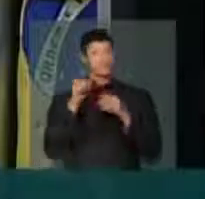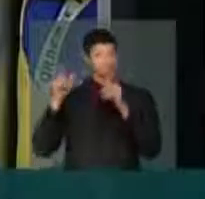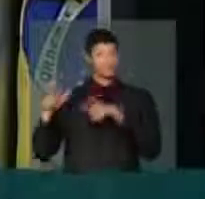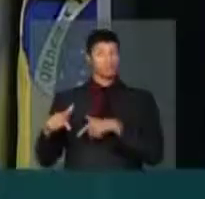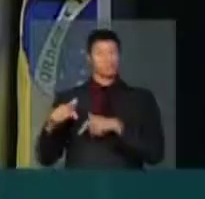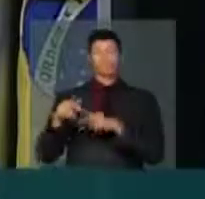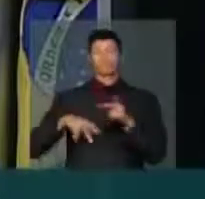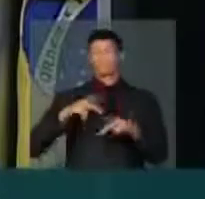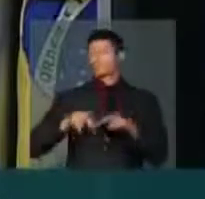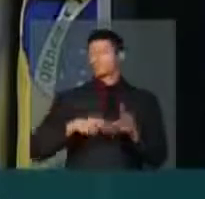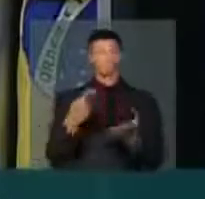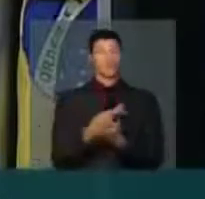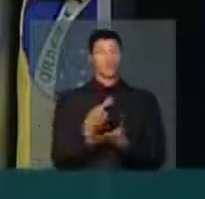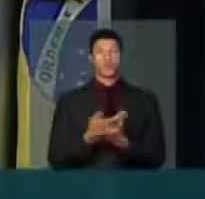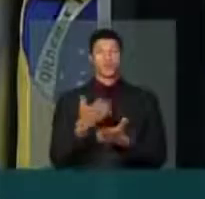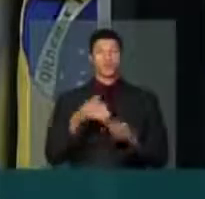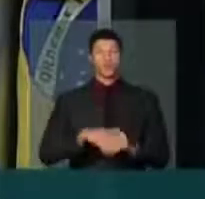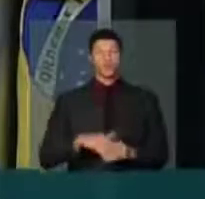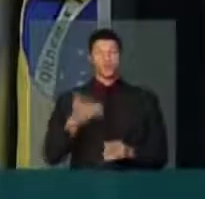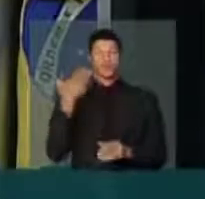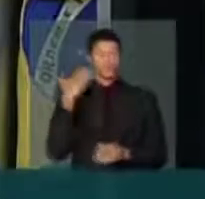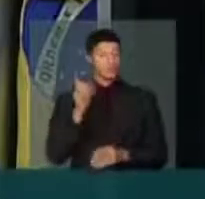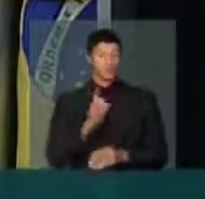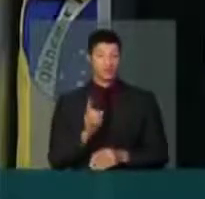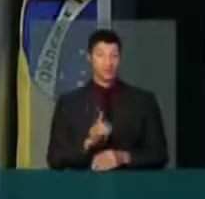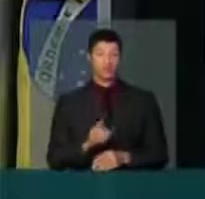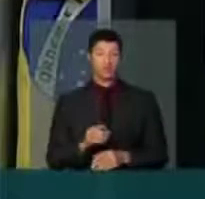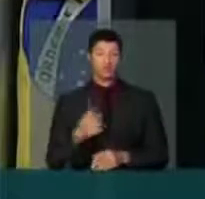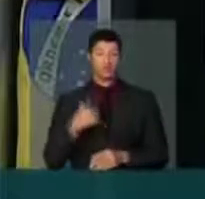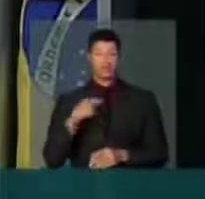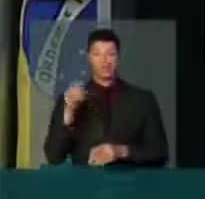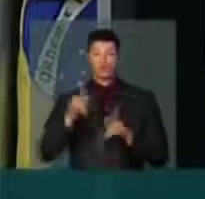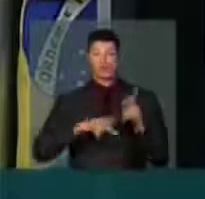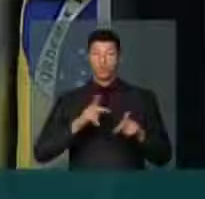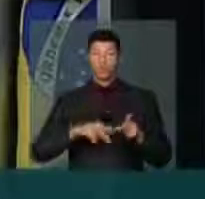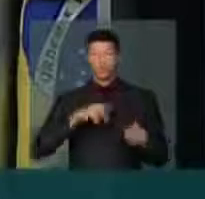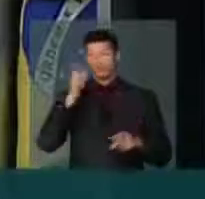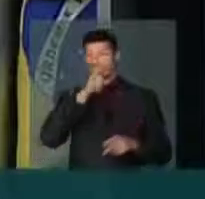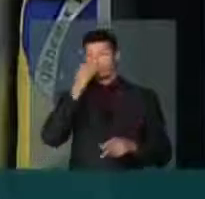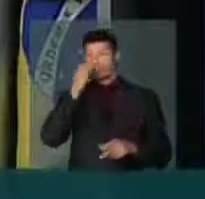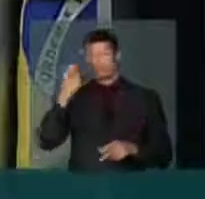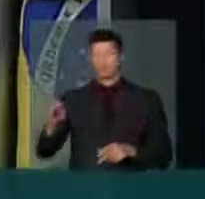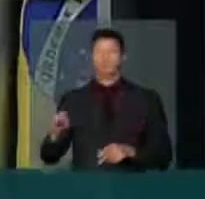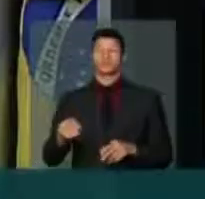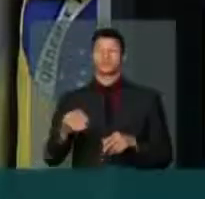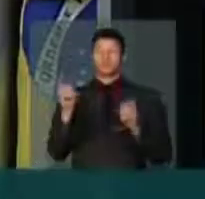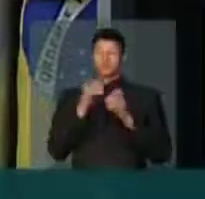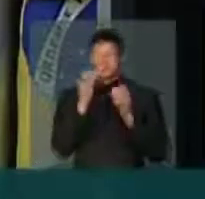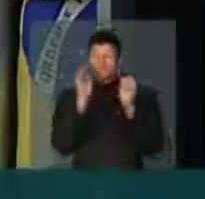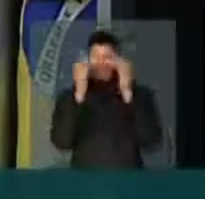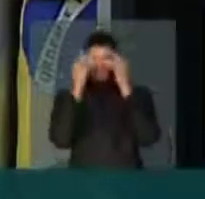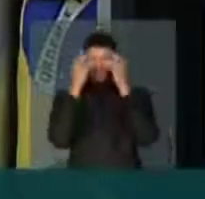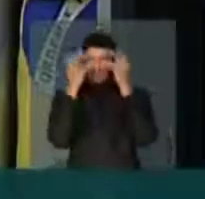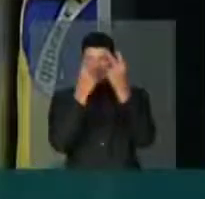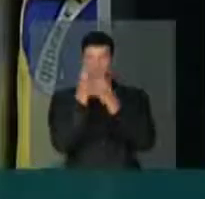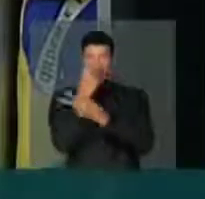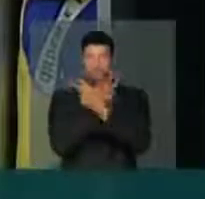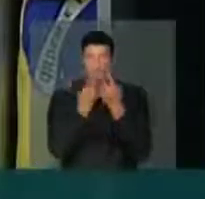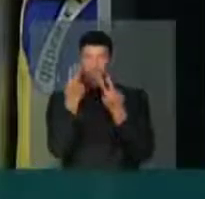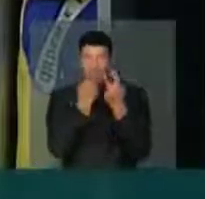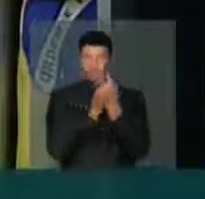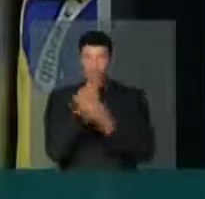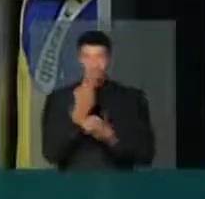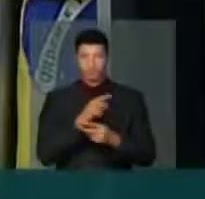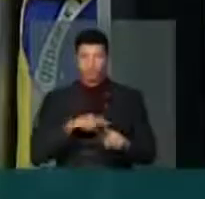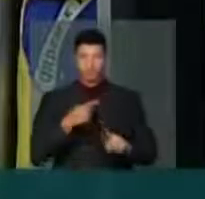o povo não errou na eleição passada. Ele foi enganado, ele foi ludibriado.